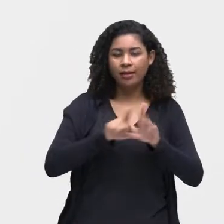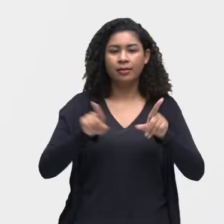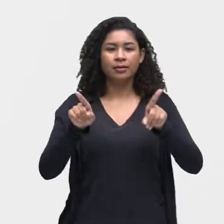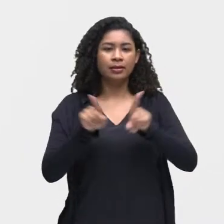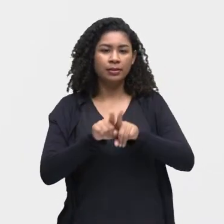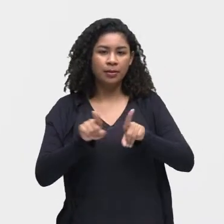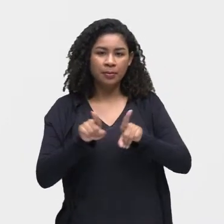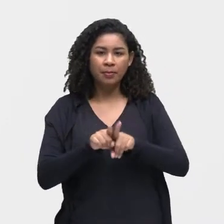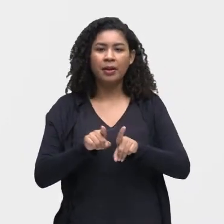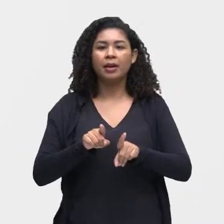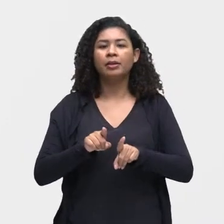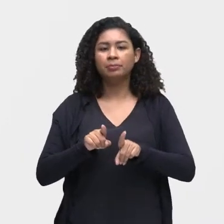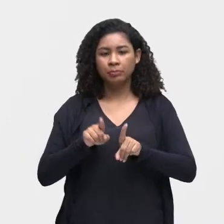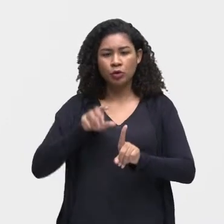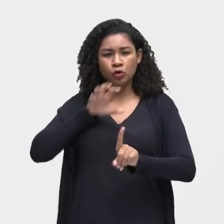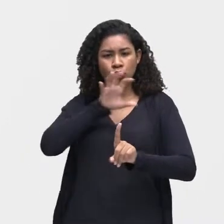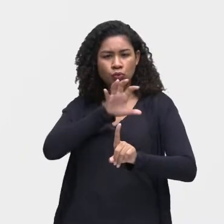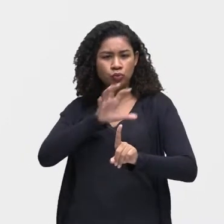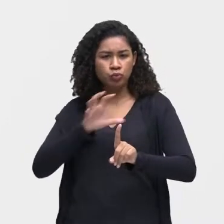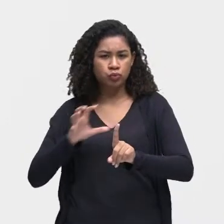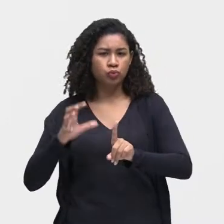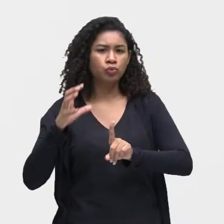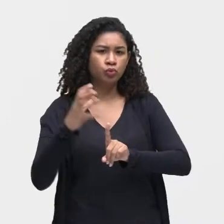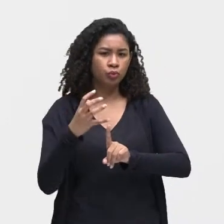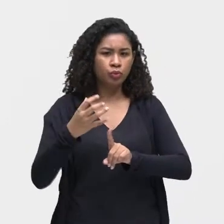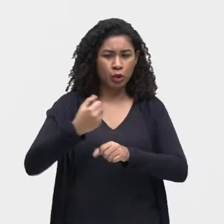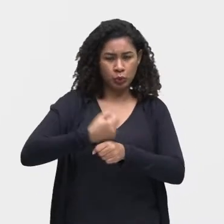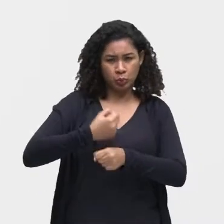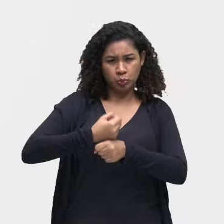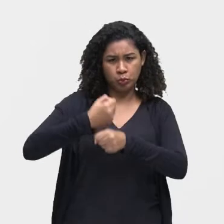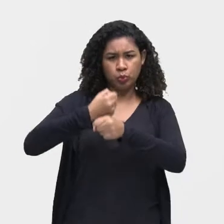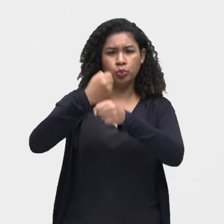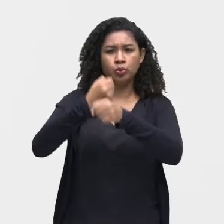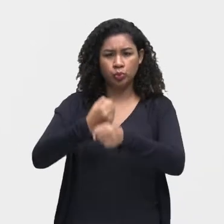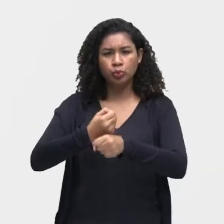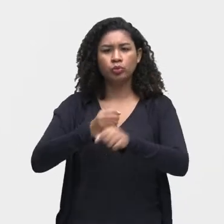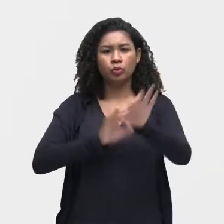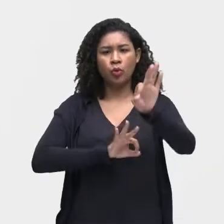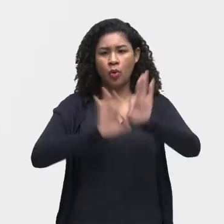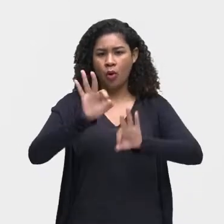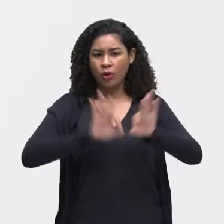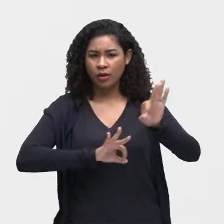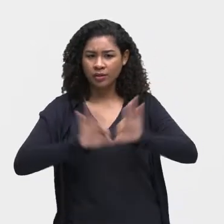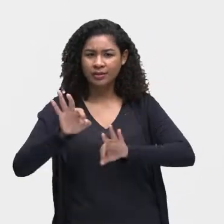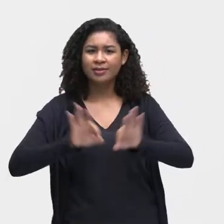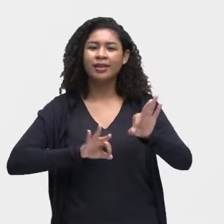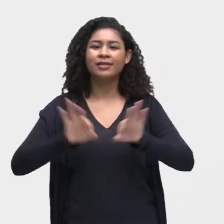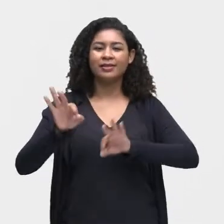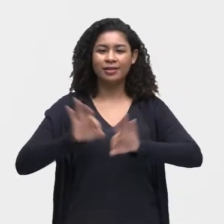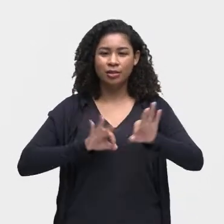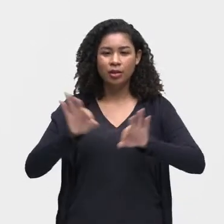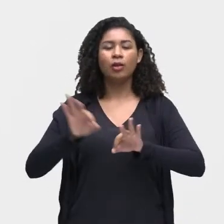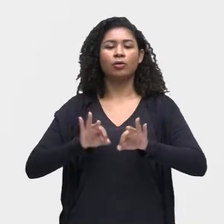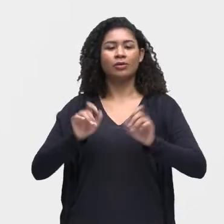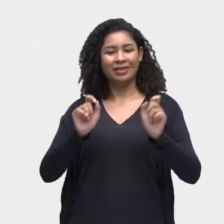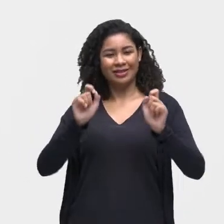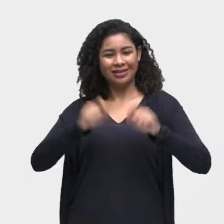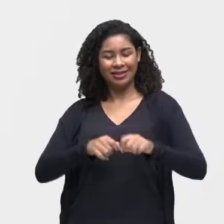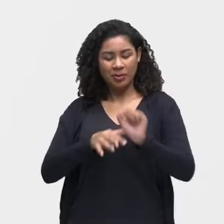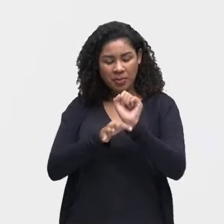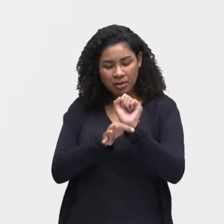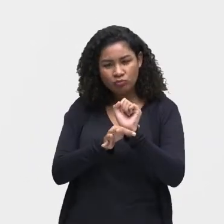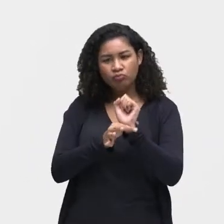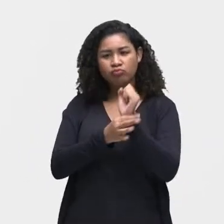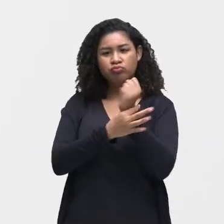física, química e biológica que permite abrigar e reger a vida